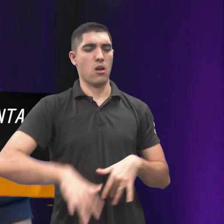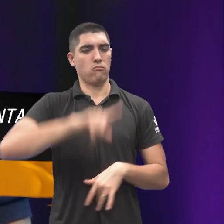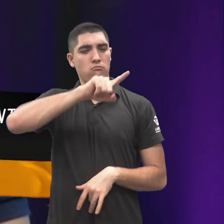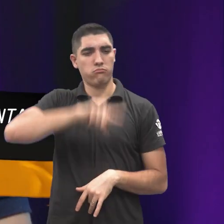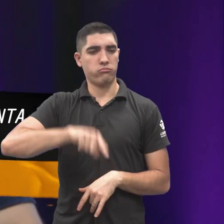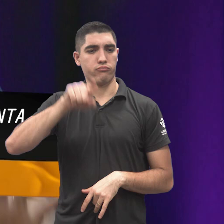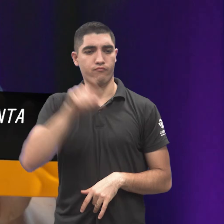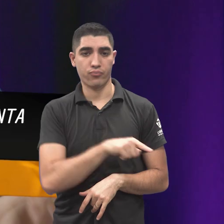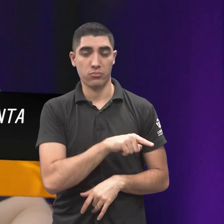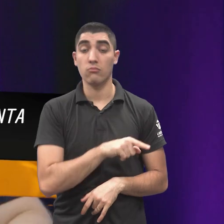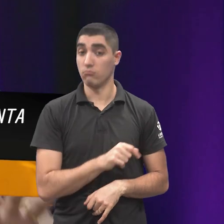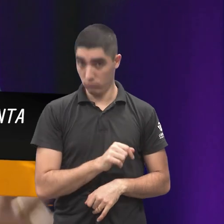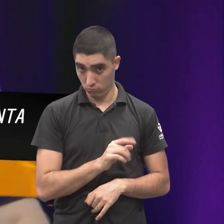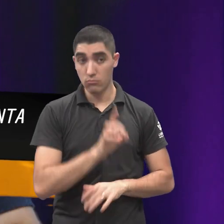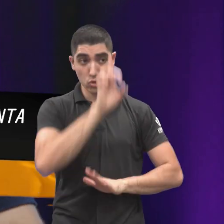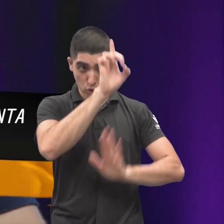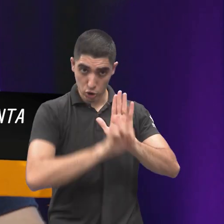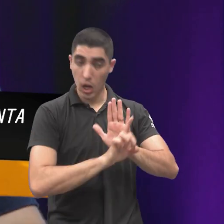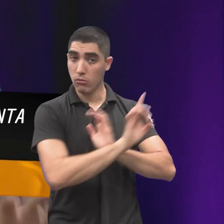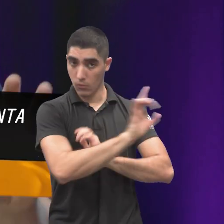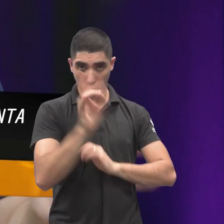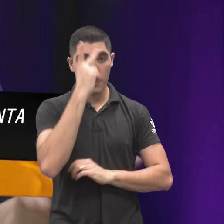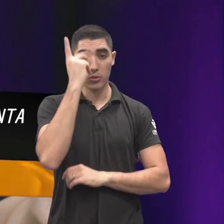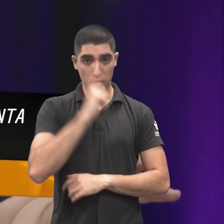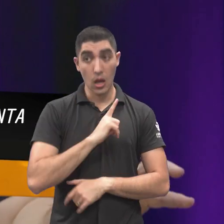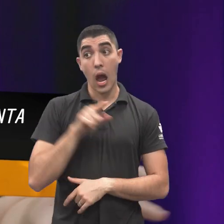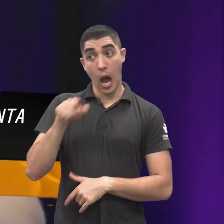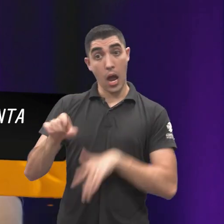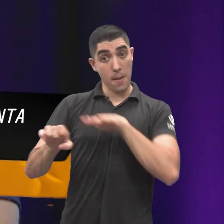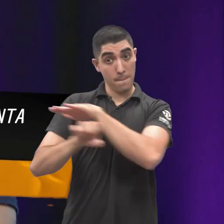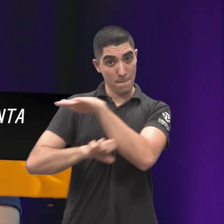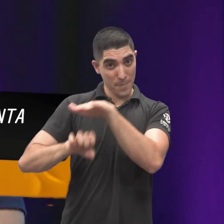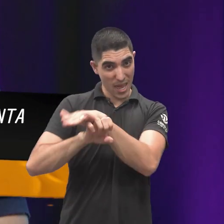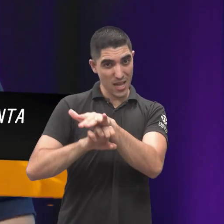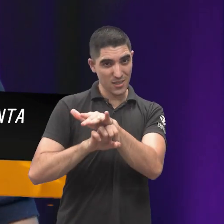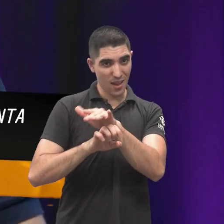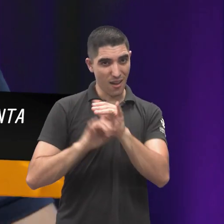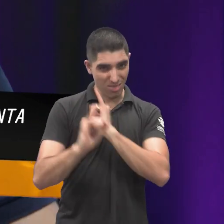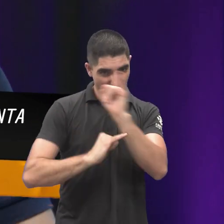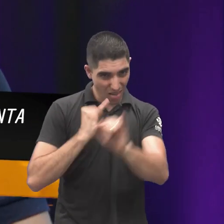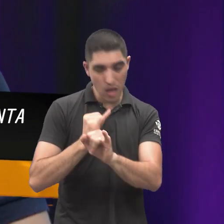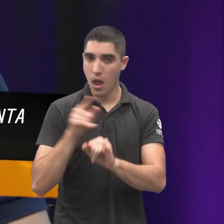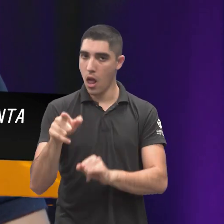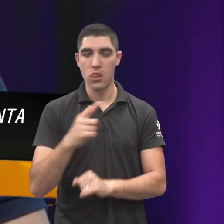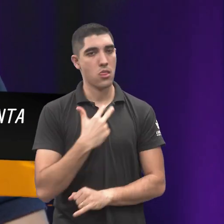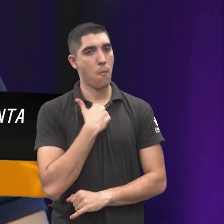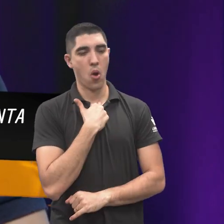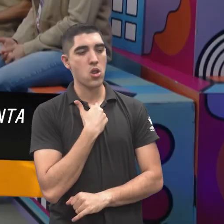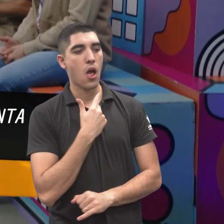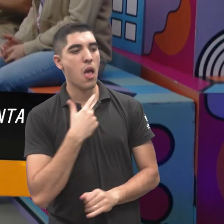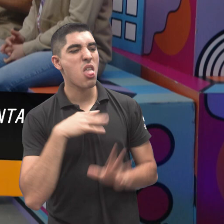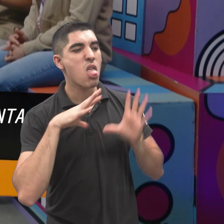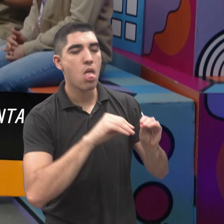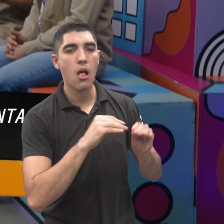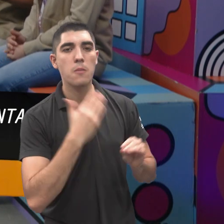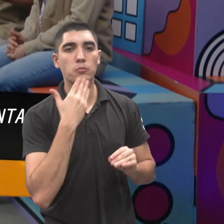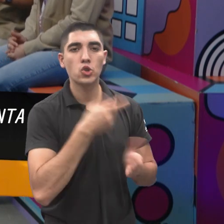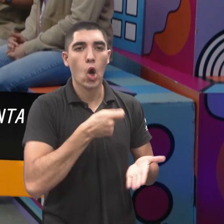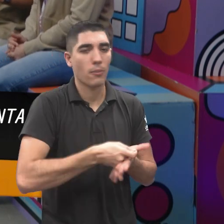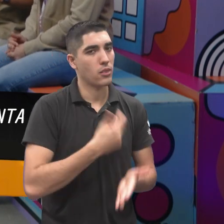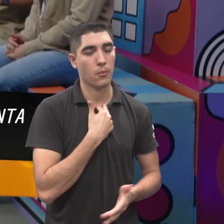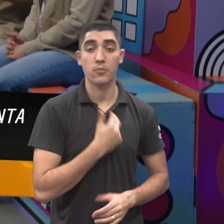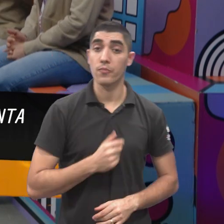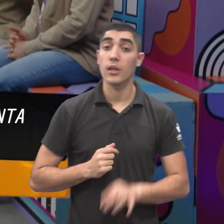de recusar. E essa empresa está proibida de utilizar os dados dela para fins comerciais. Sim. Até porque hoje em dia todo mundo é um produtor